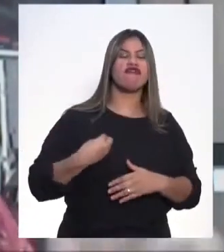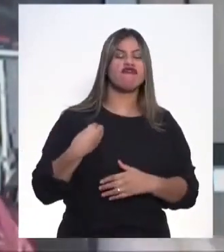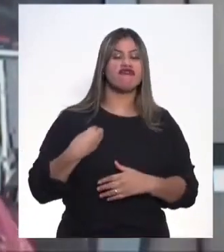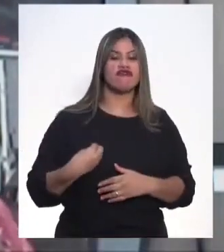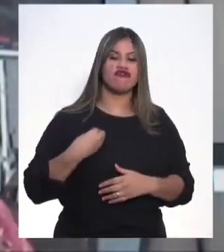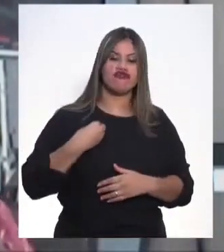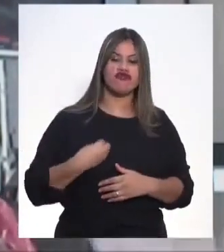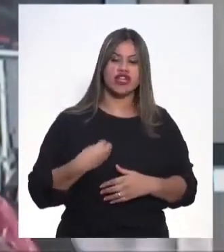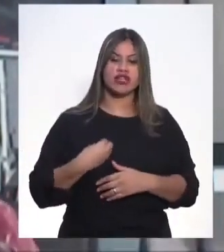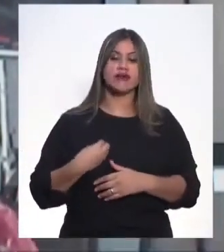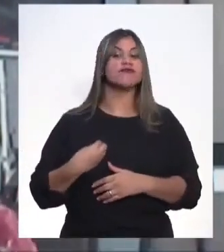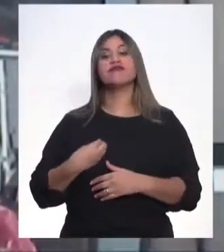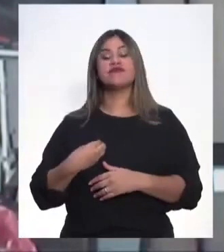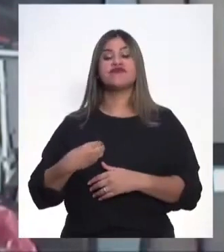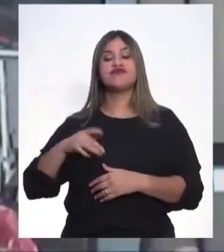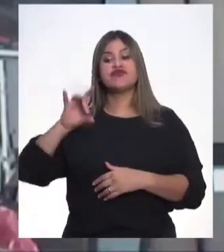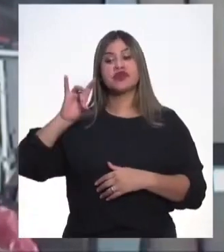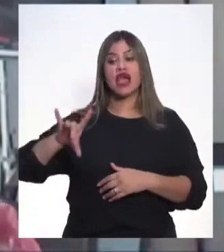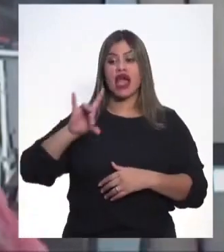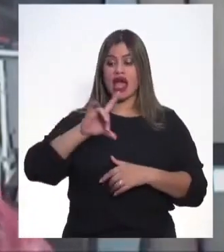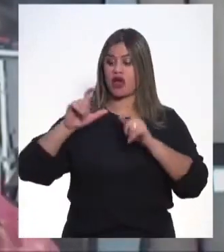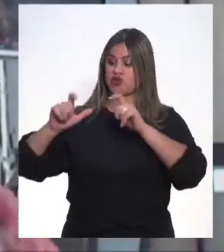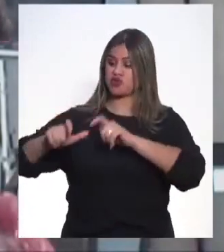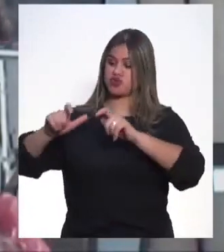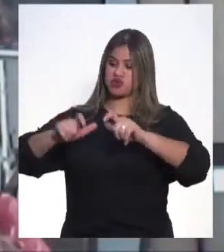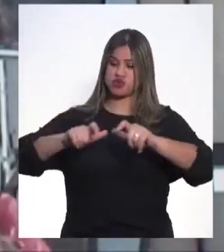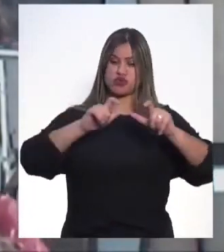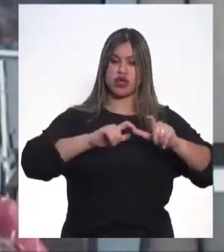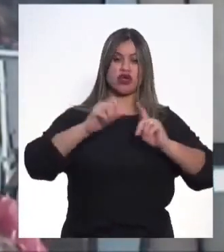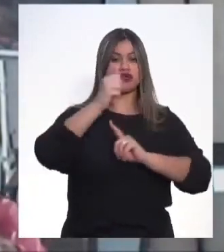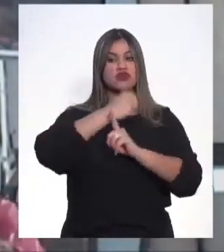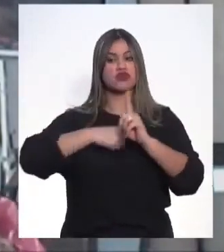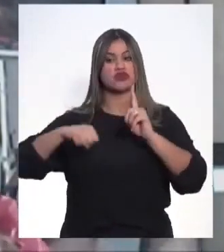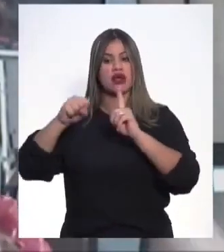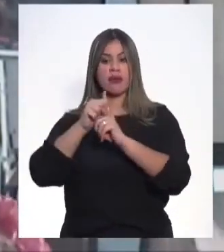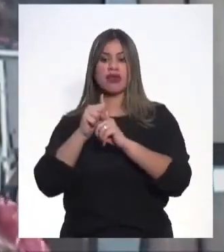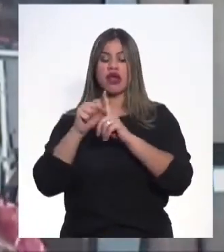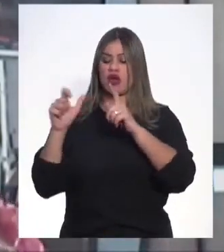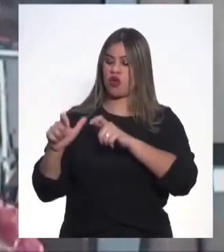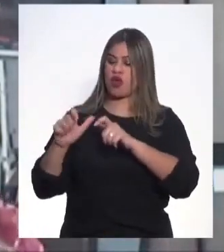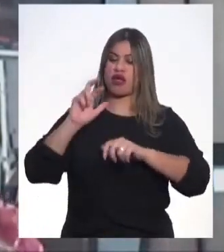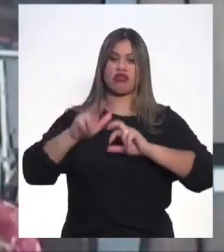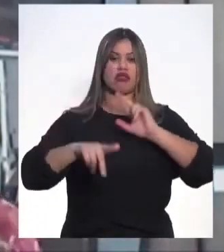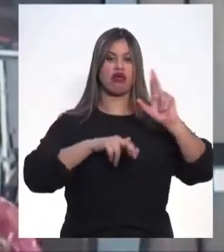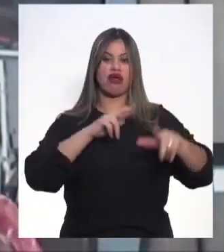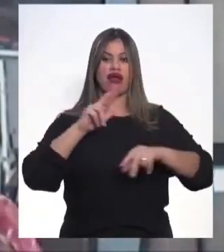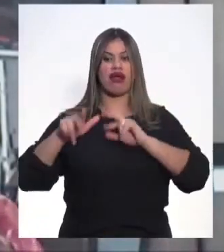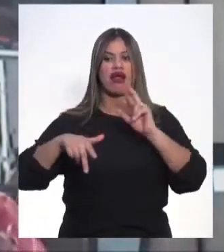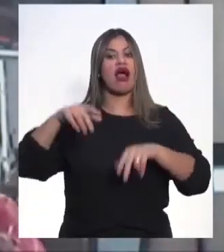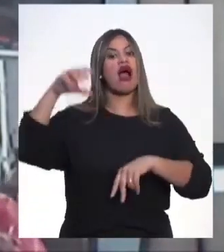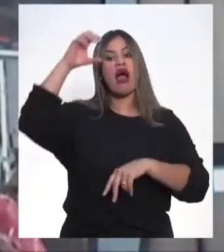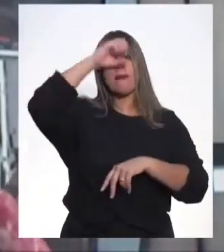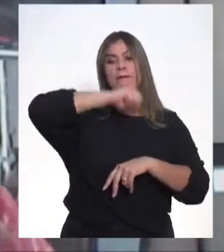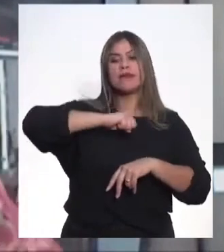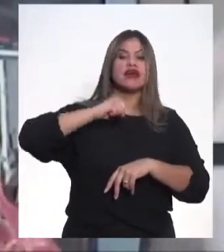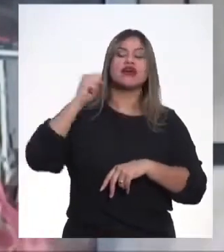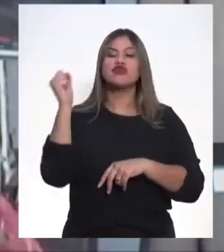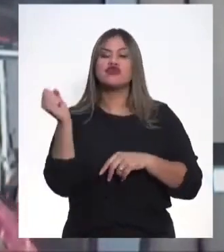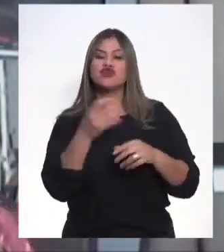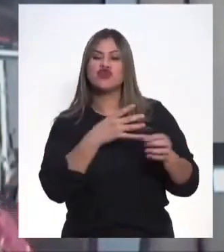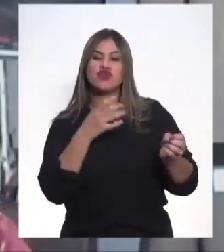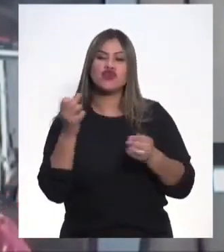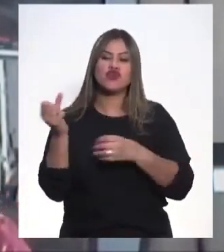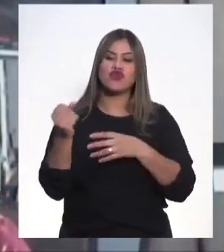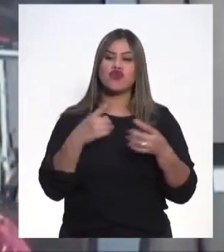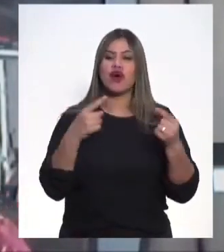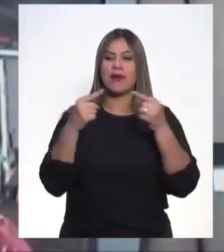Cada espaço social, né, esses diferentes lugares, nós aprendemos coisas novas que são fundamentais